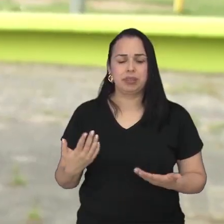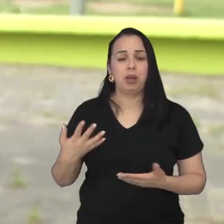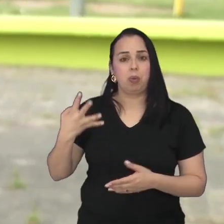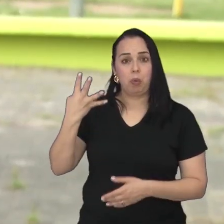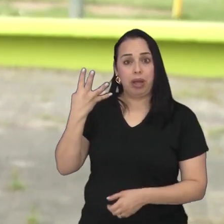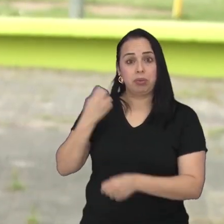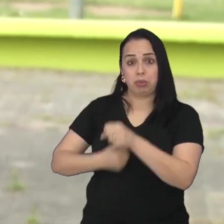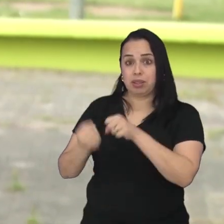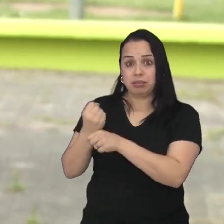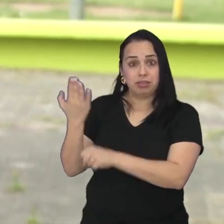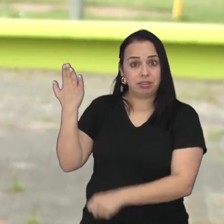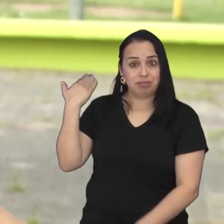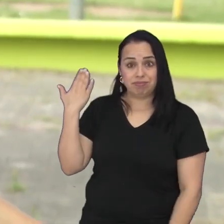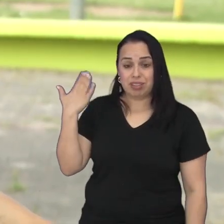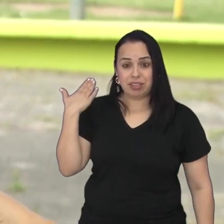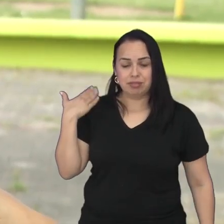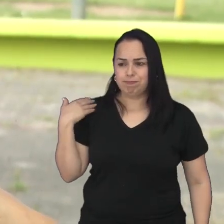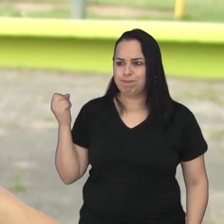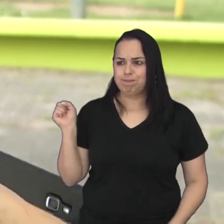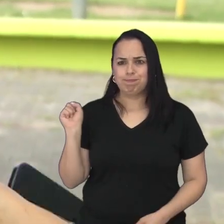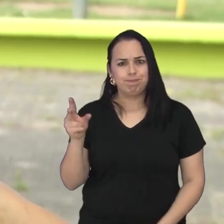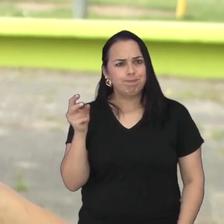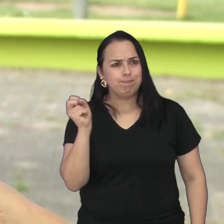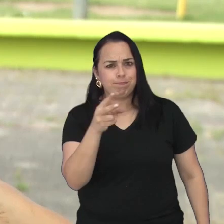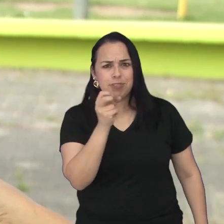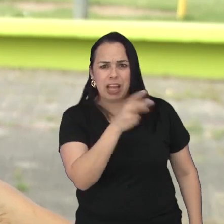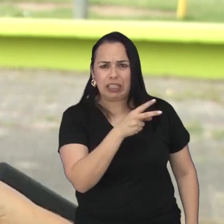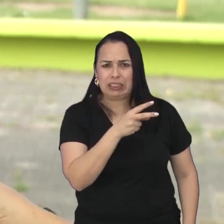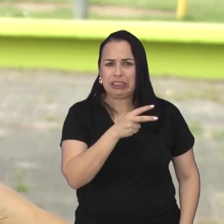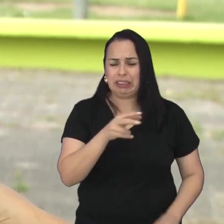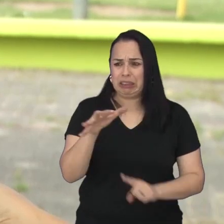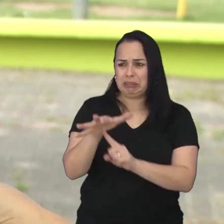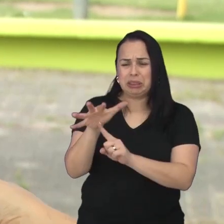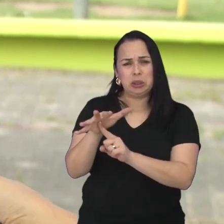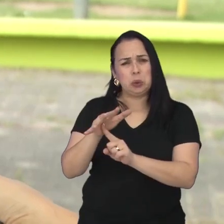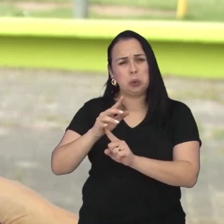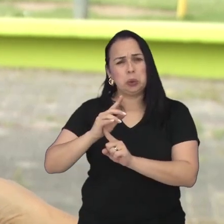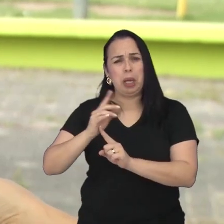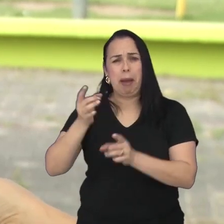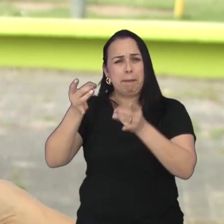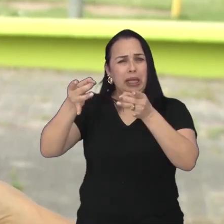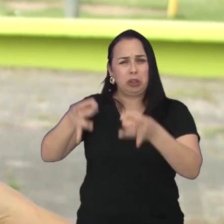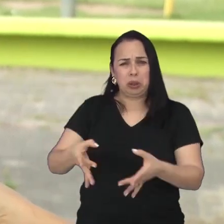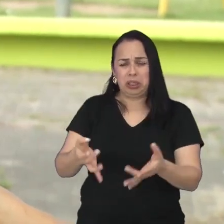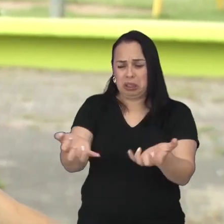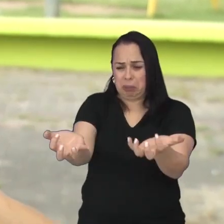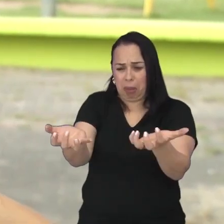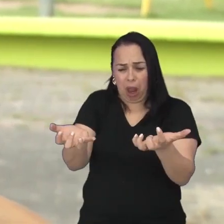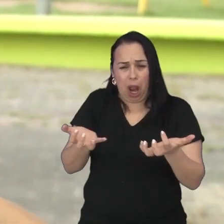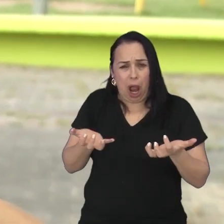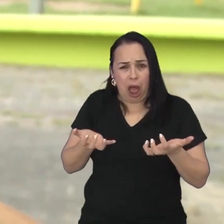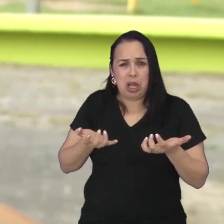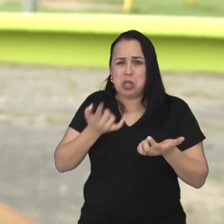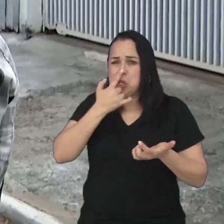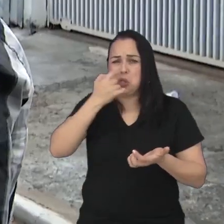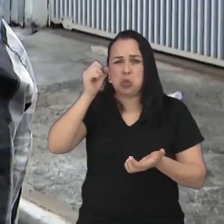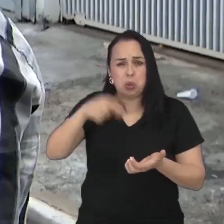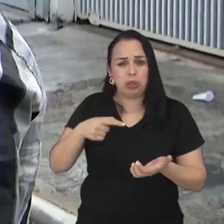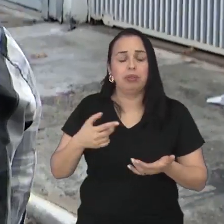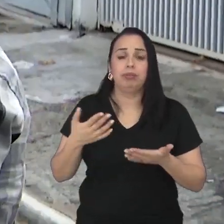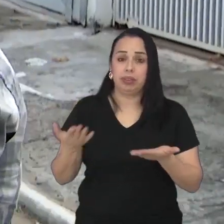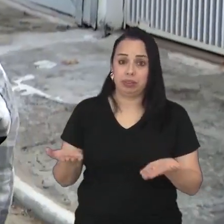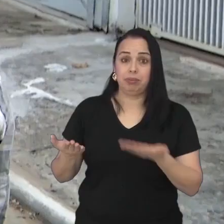Há 4 anos atrás não era possível porque estava bem jogado a praça, entendeu? Tinha mato, tinha entulho.